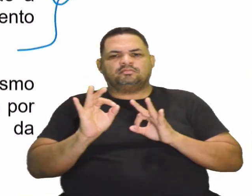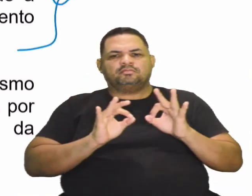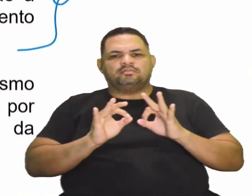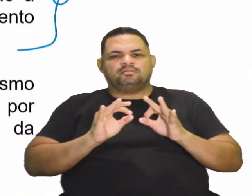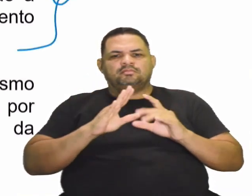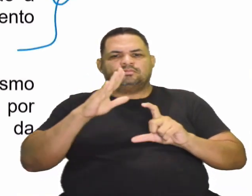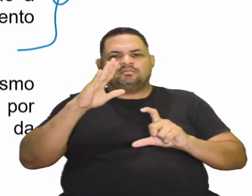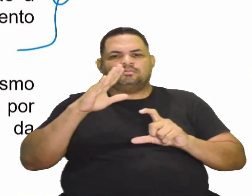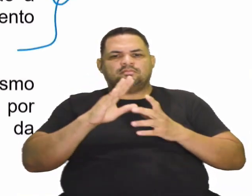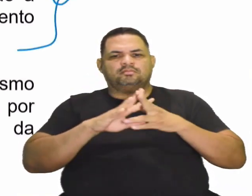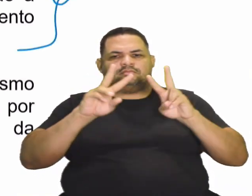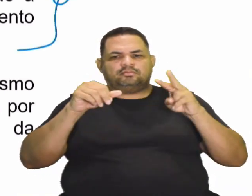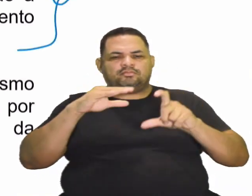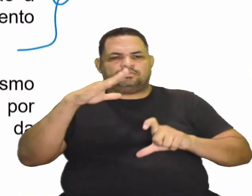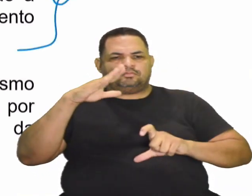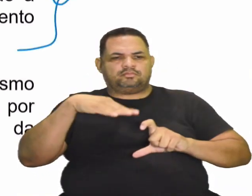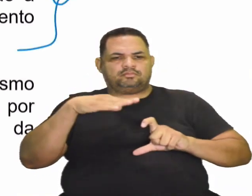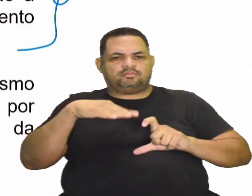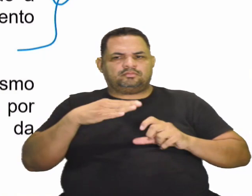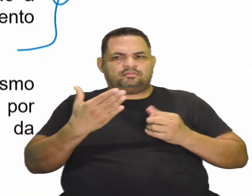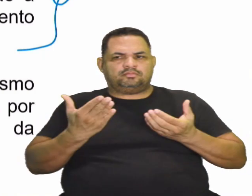tema, episódio mitológico.